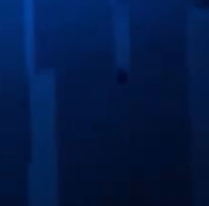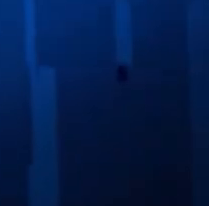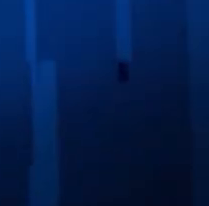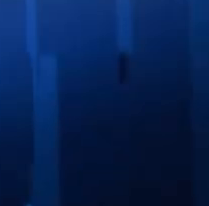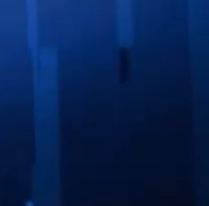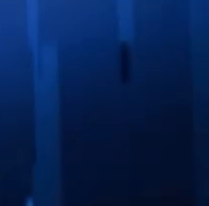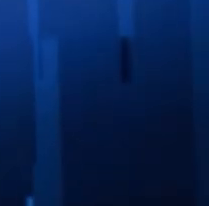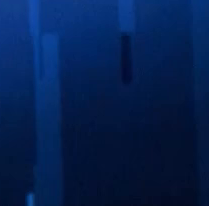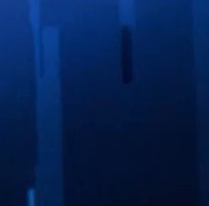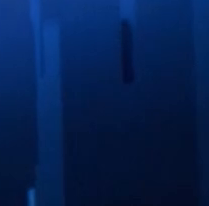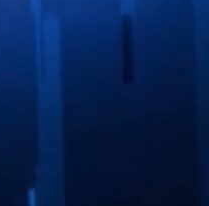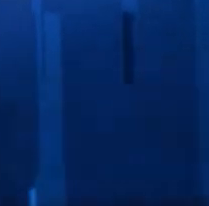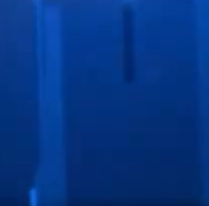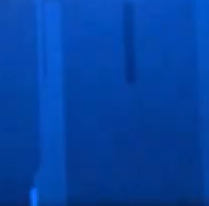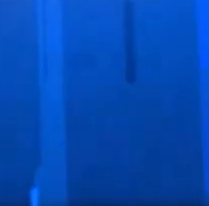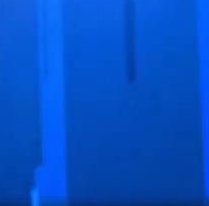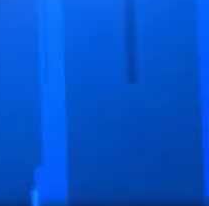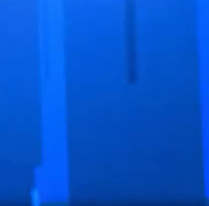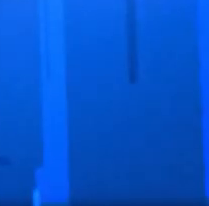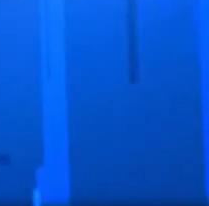Coelho